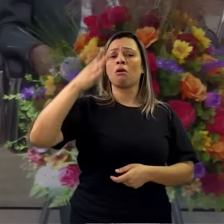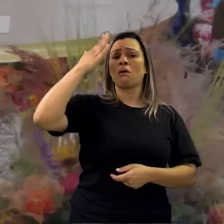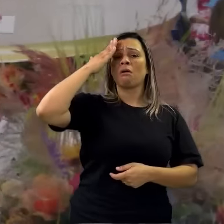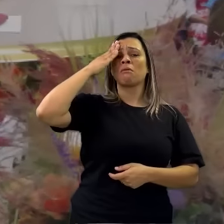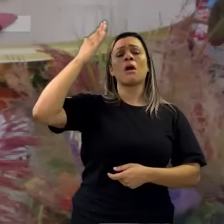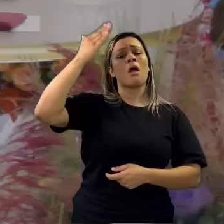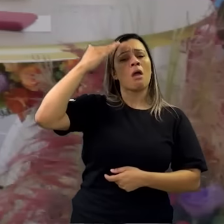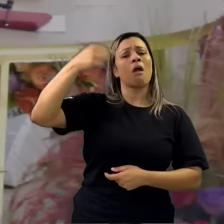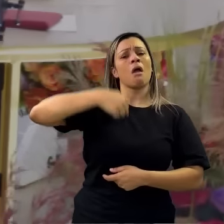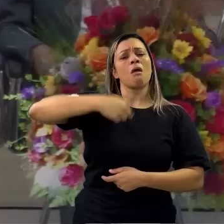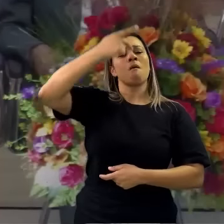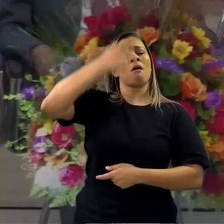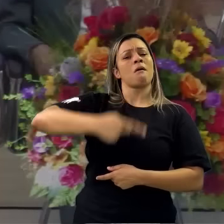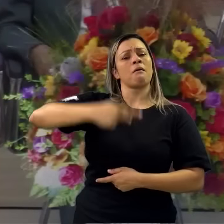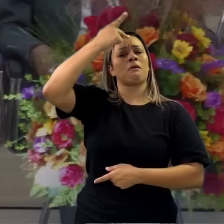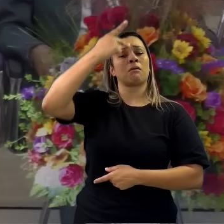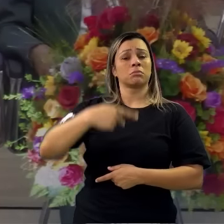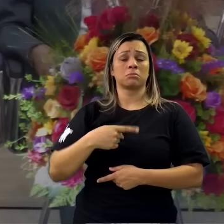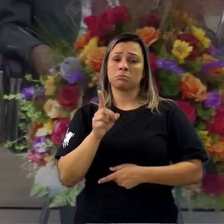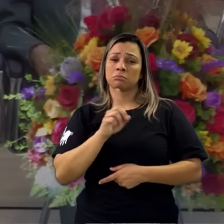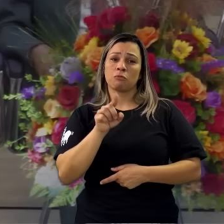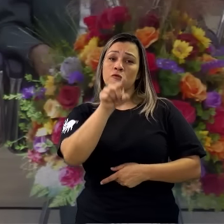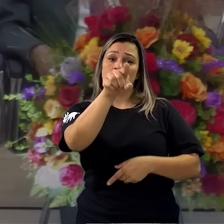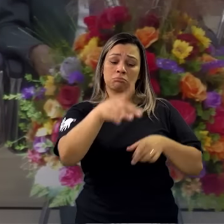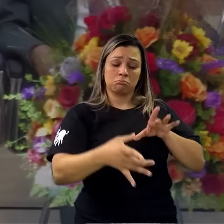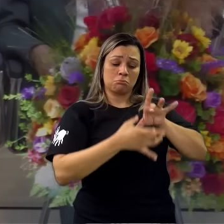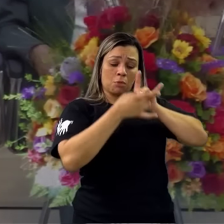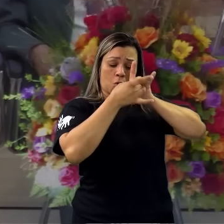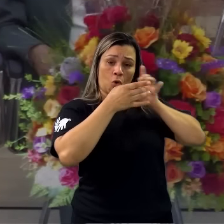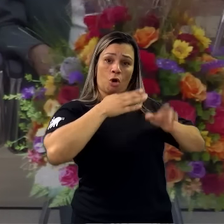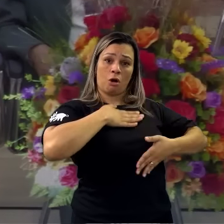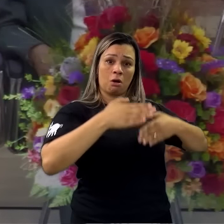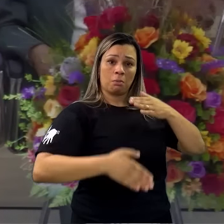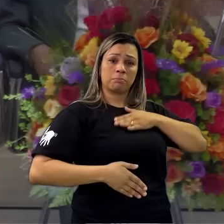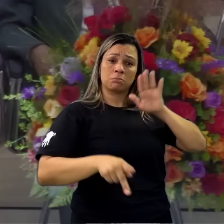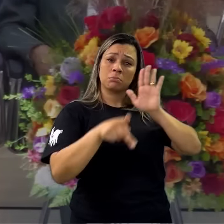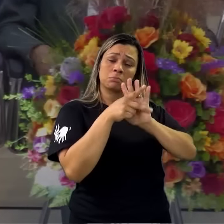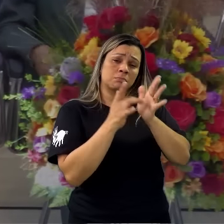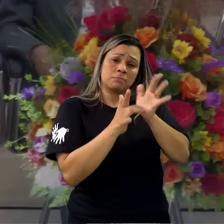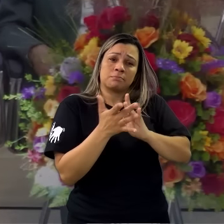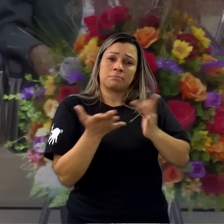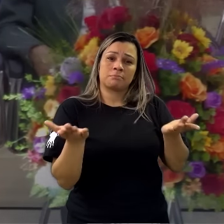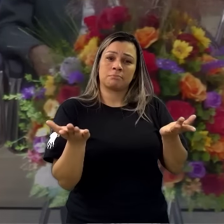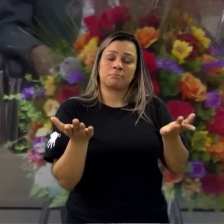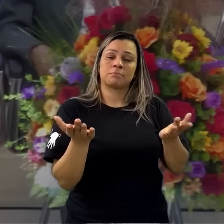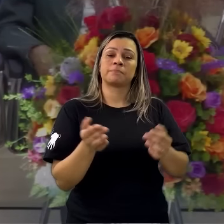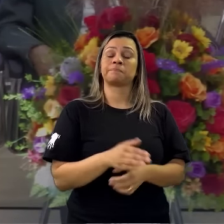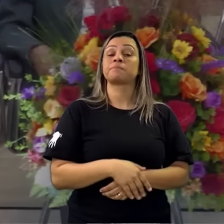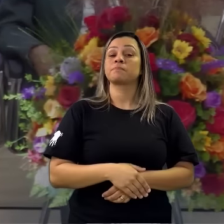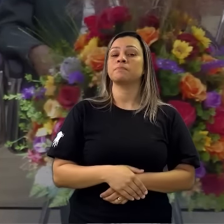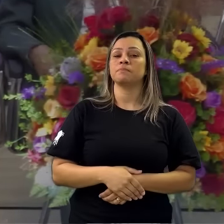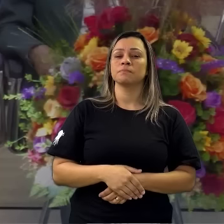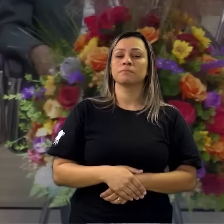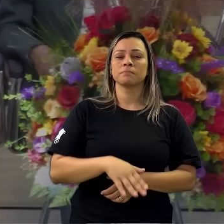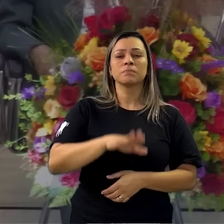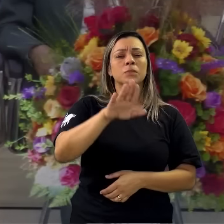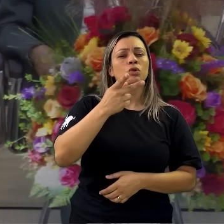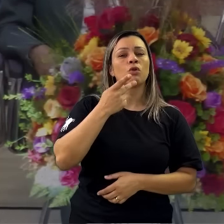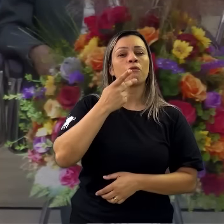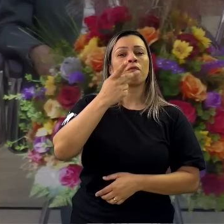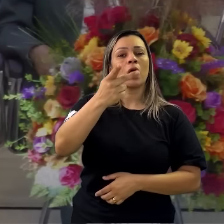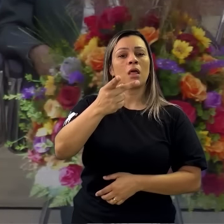mas você faz parte do corpo vale um glória por isso você faz parte do corpo de Cristo agora detalhe eu estou falando de